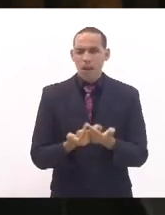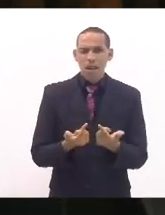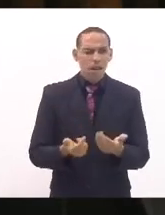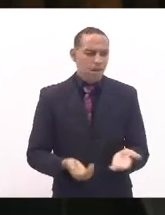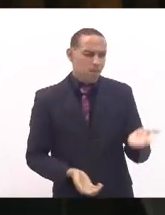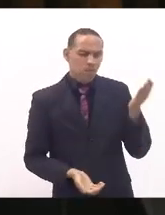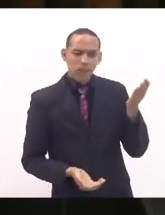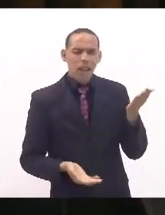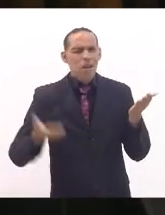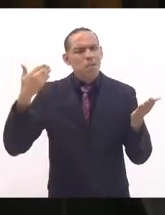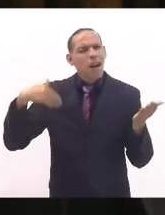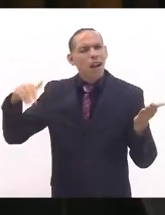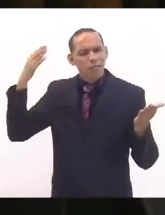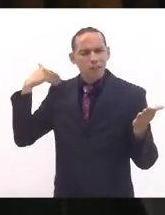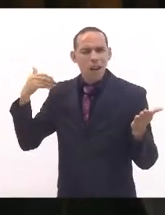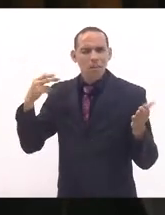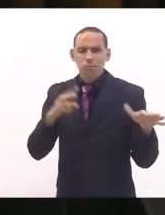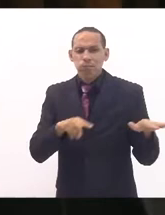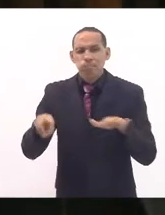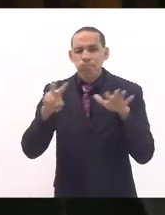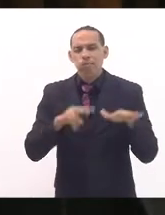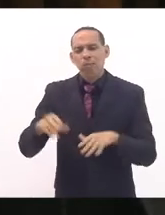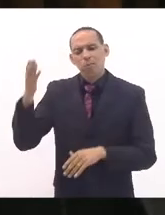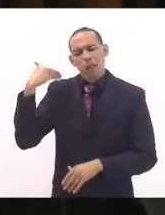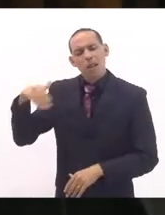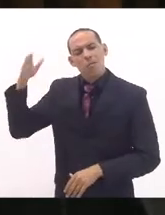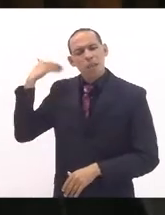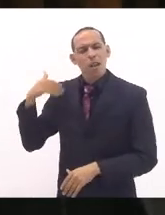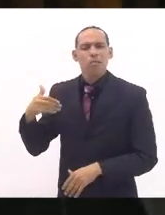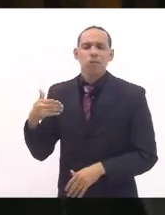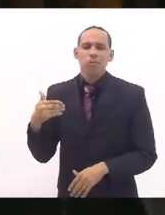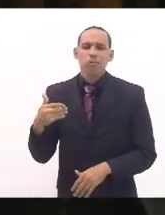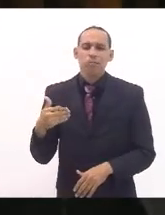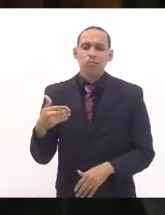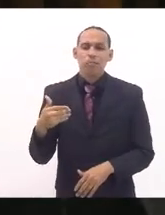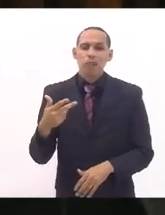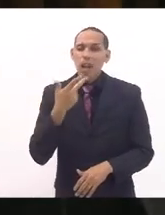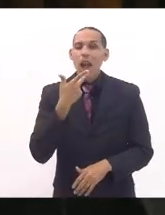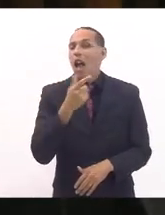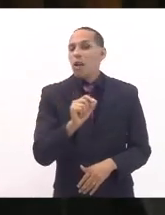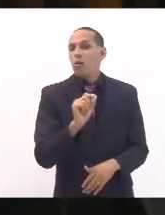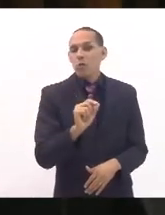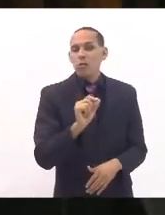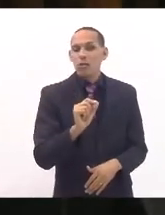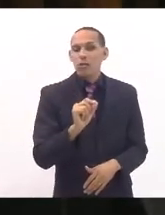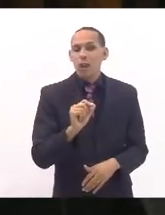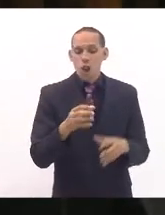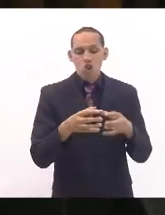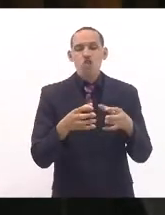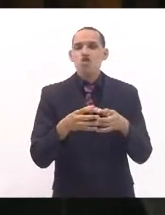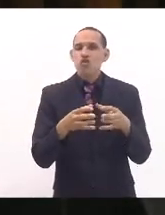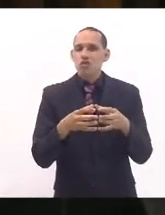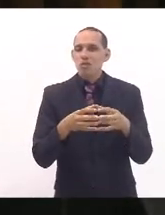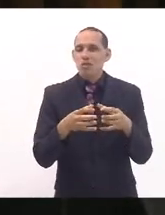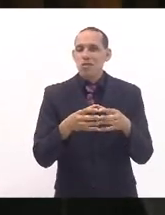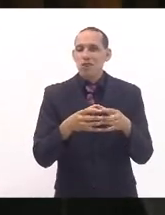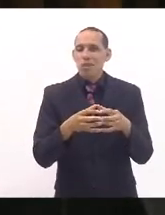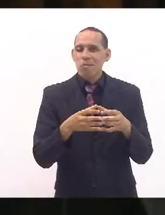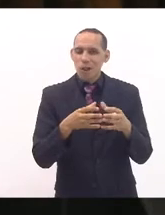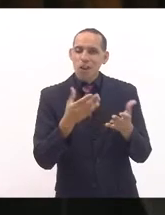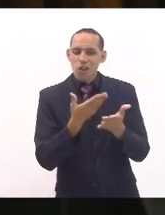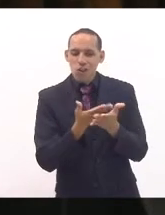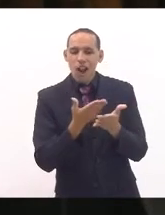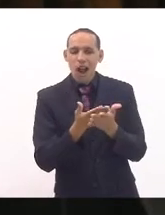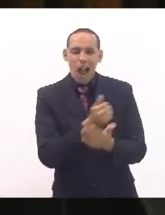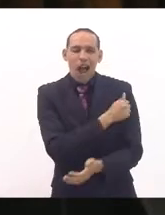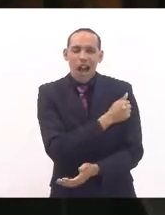deputado, há pouco tempo atrás, algumas semanas atrás, disse a um grupo de estudantes lobotomizados por eles, que